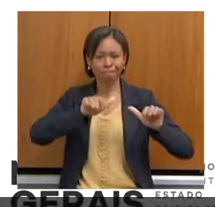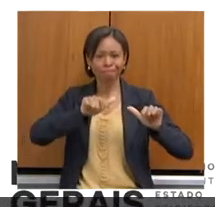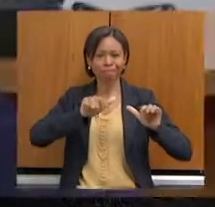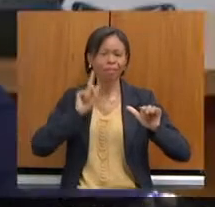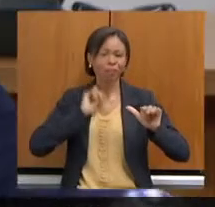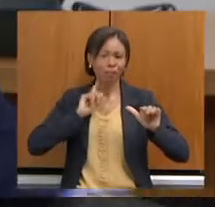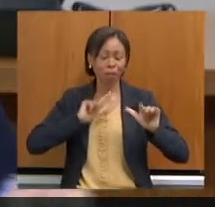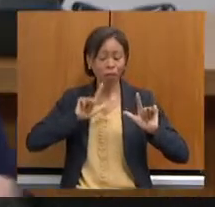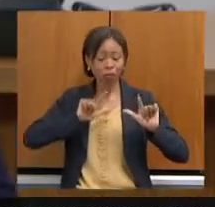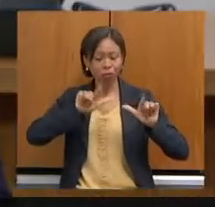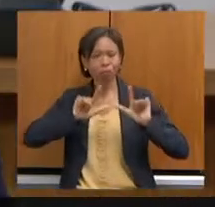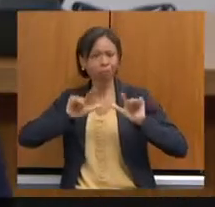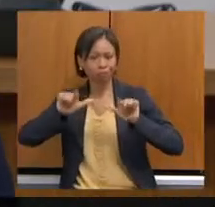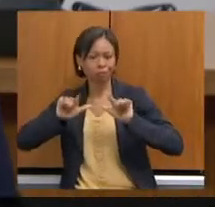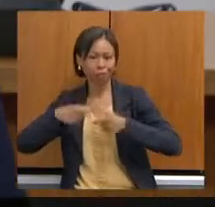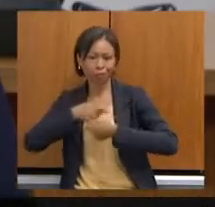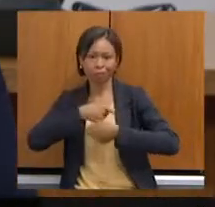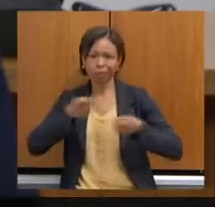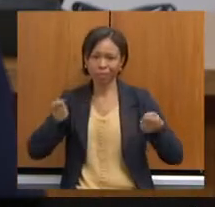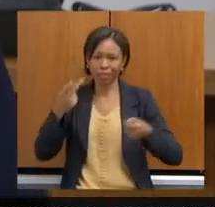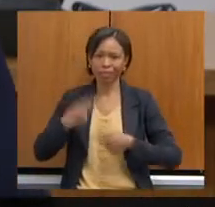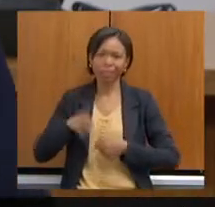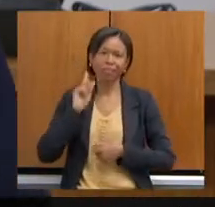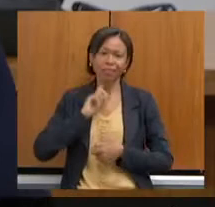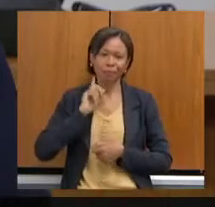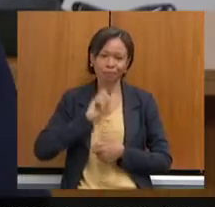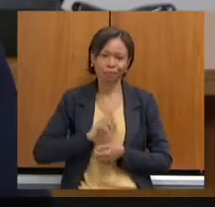de produtos do nosso Estado